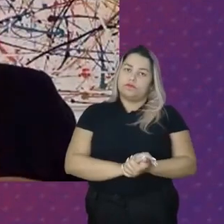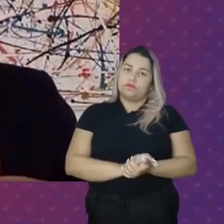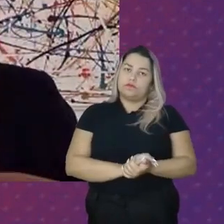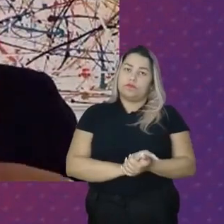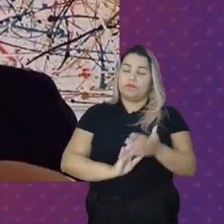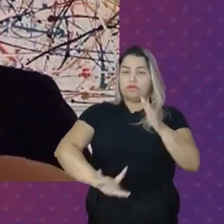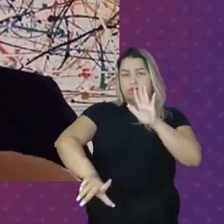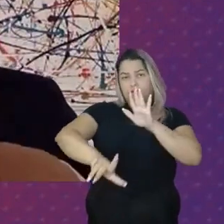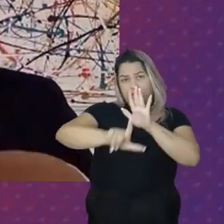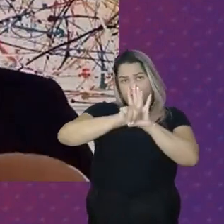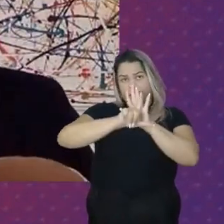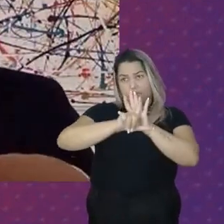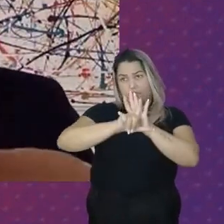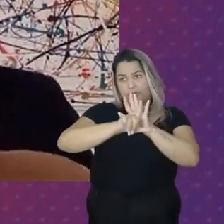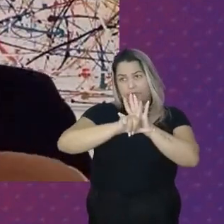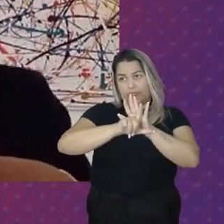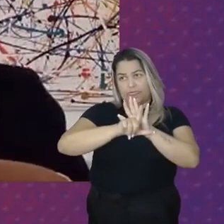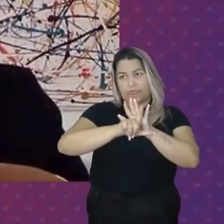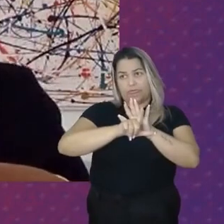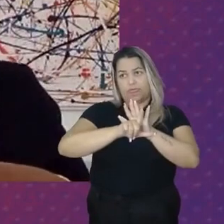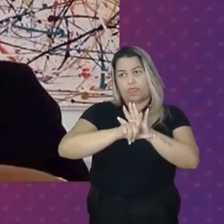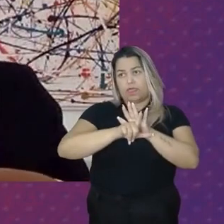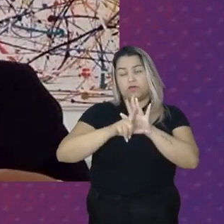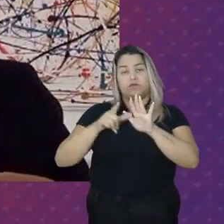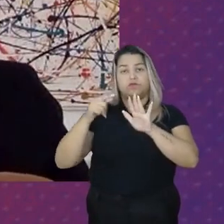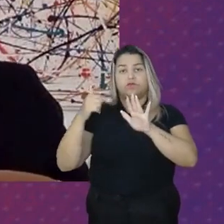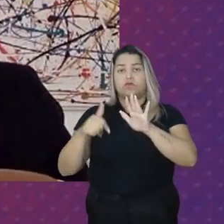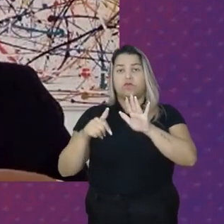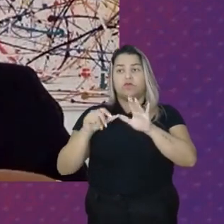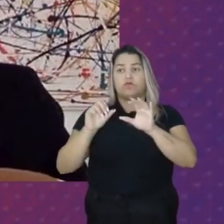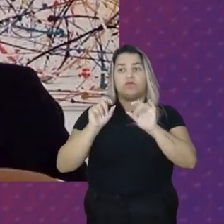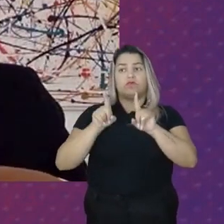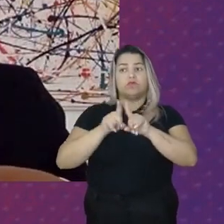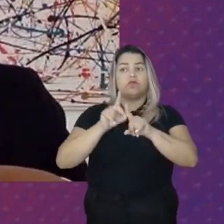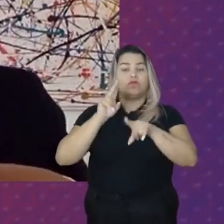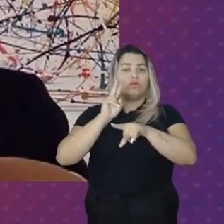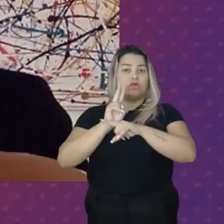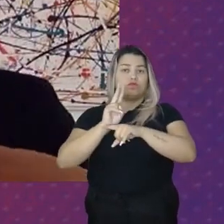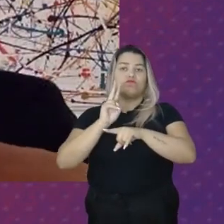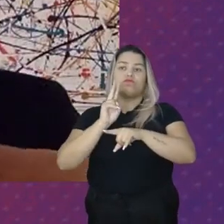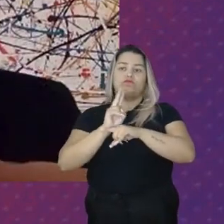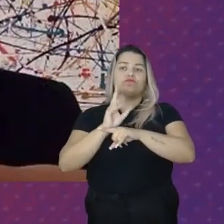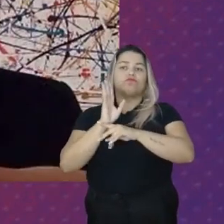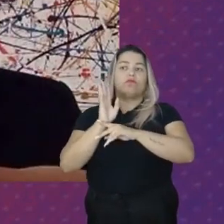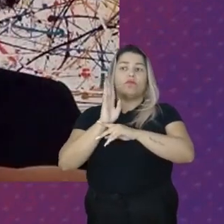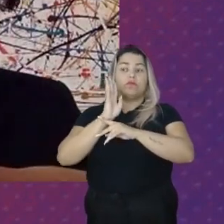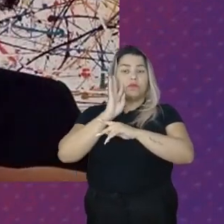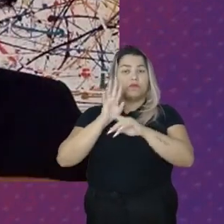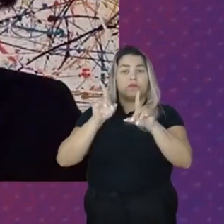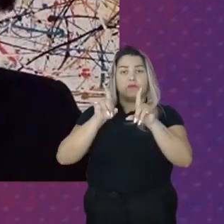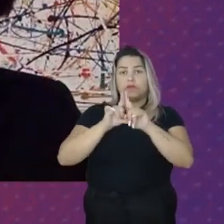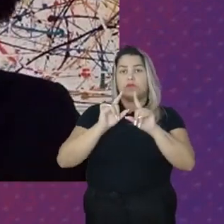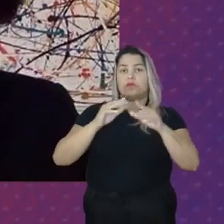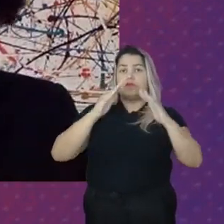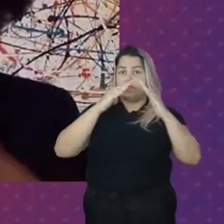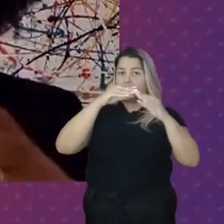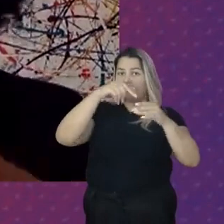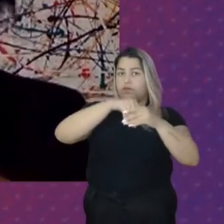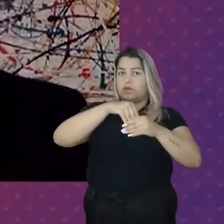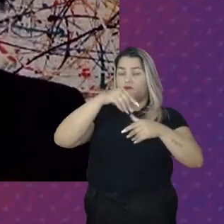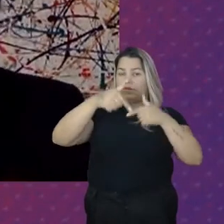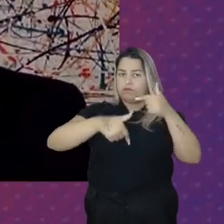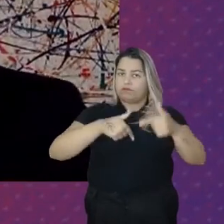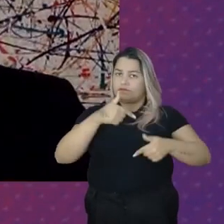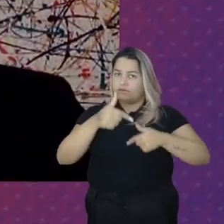essa lei, ela não superou o déficit de proteção legal das empregadas domésticas